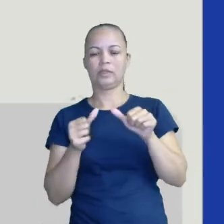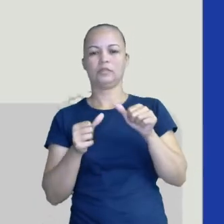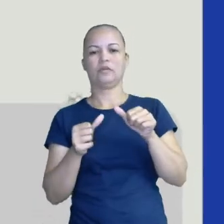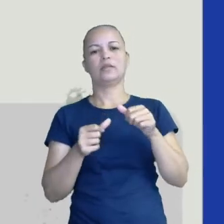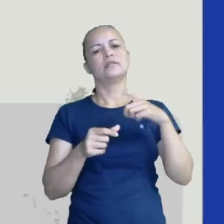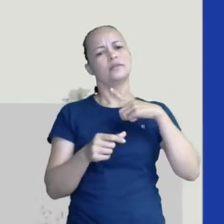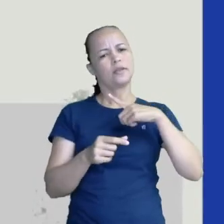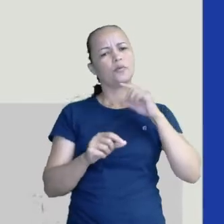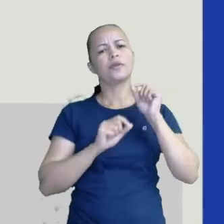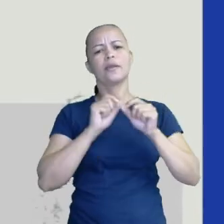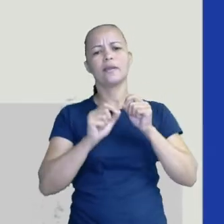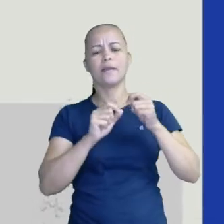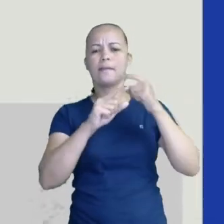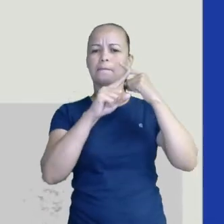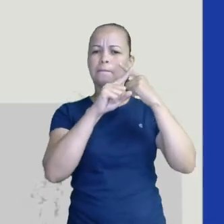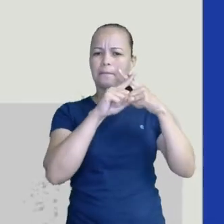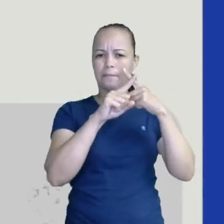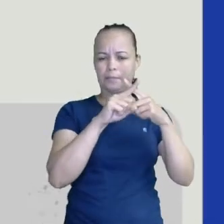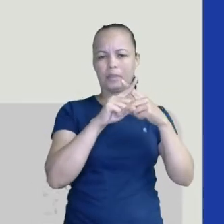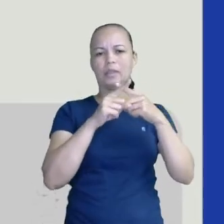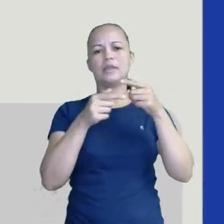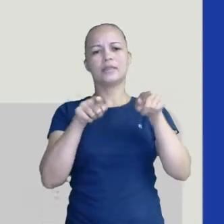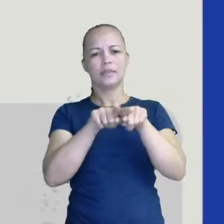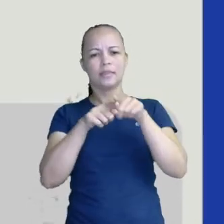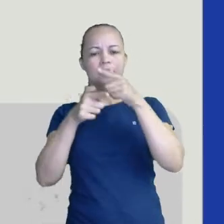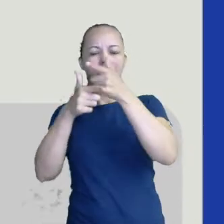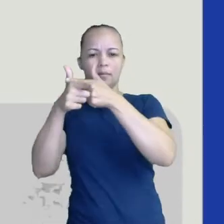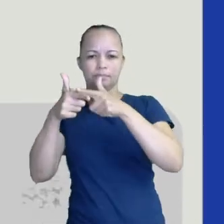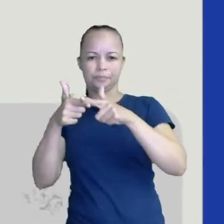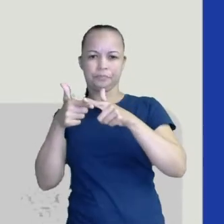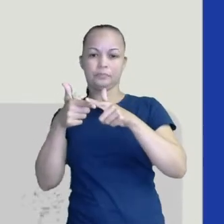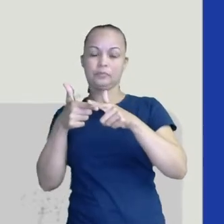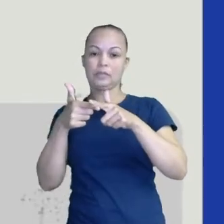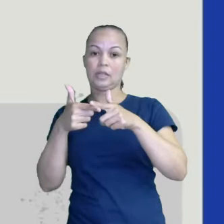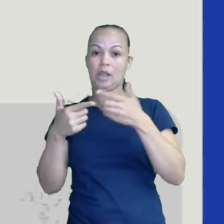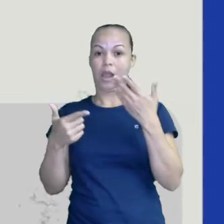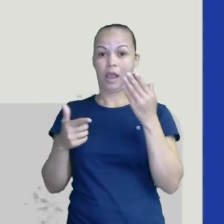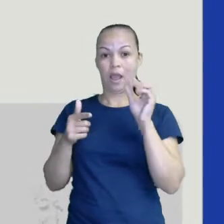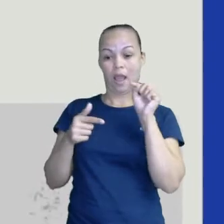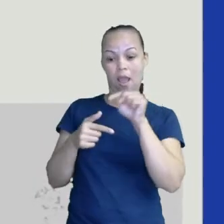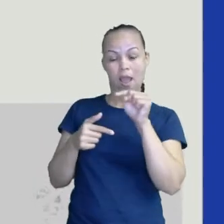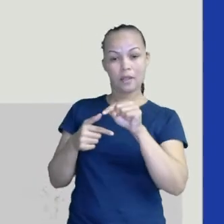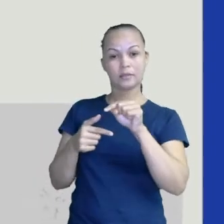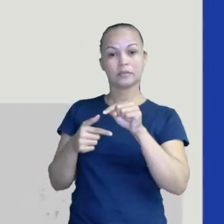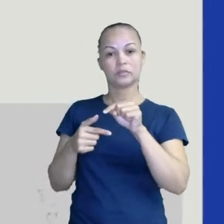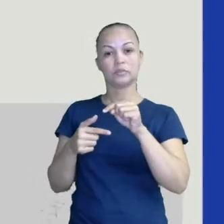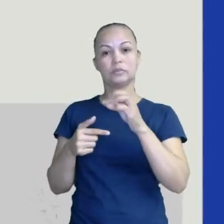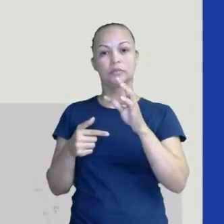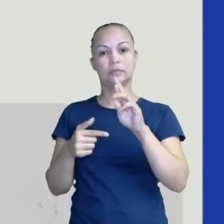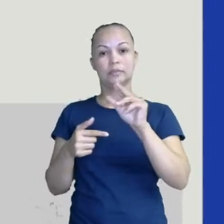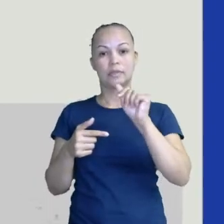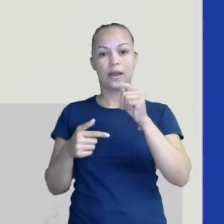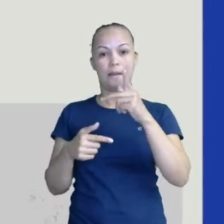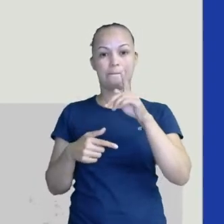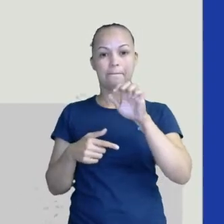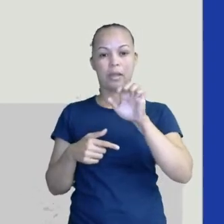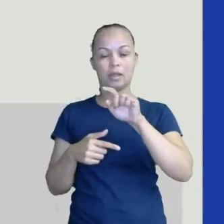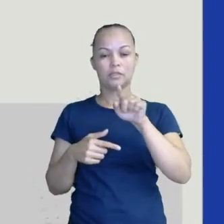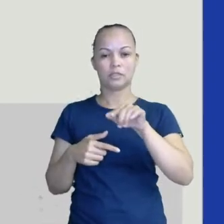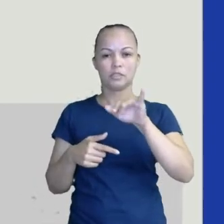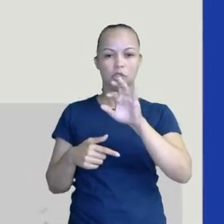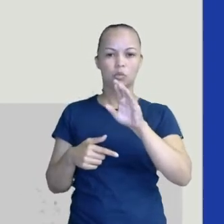EA divisão sendo que essa agora já apareceu diferente ele já apareceu o que